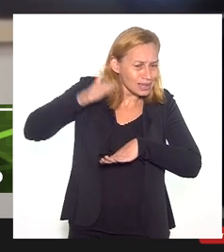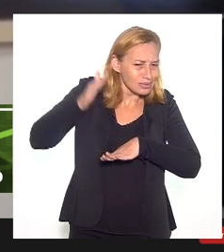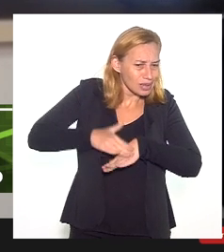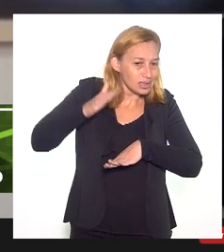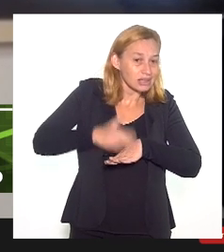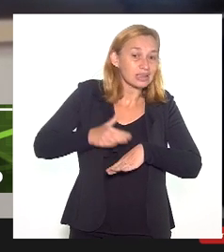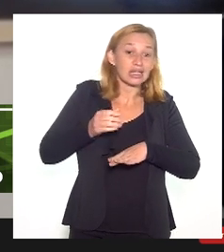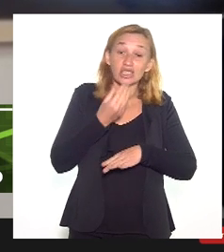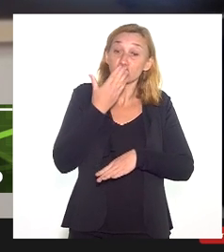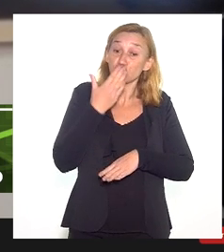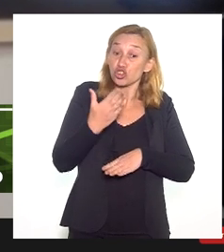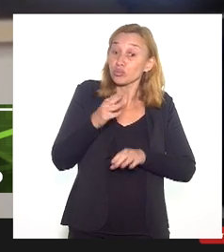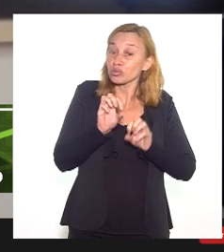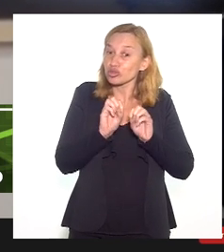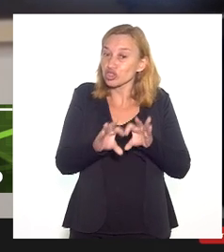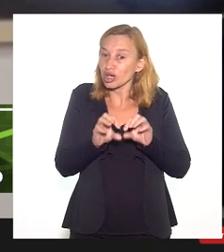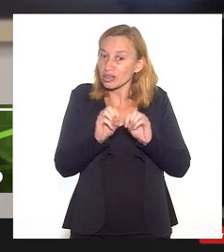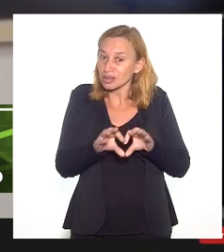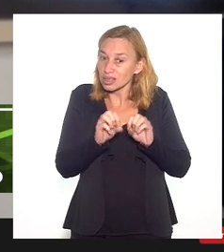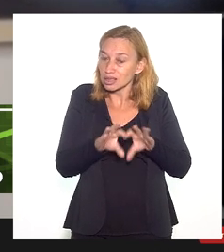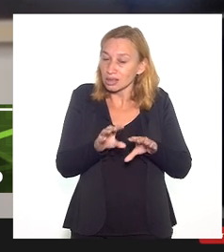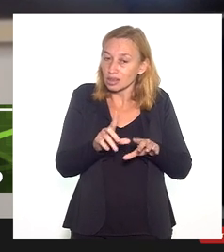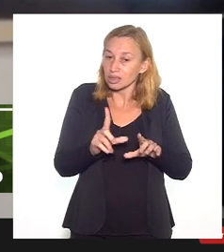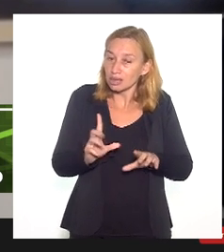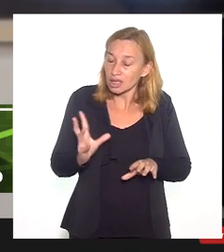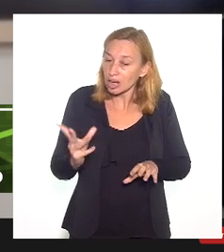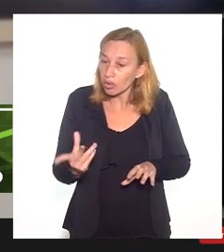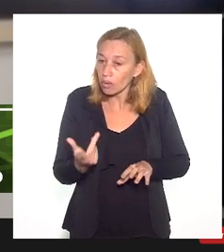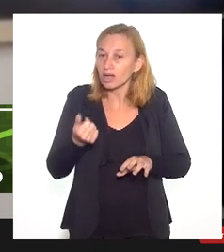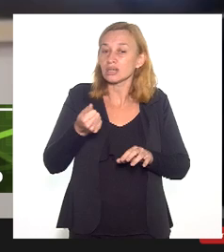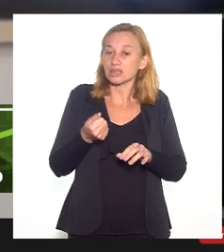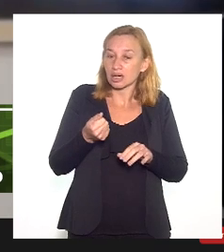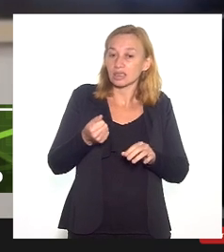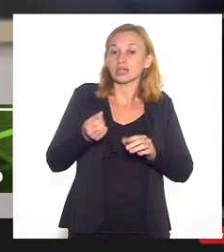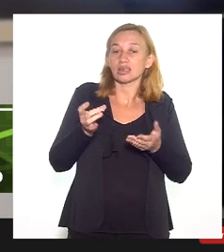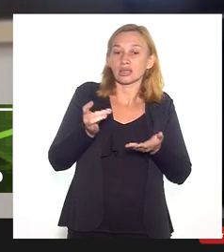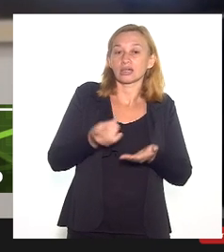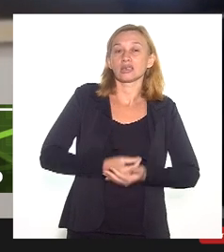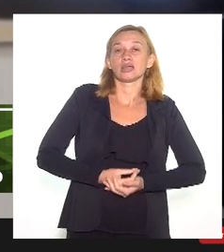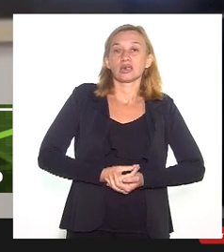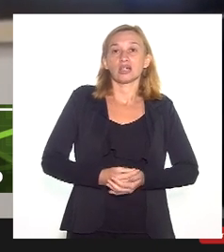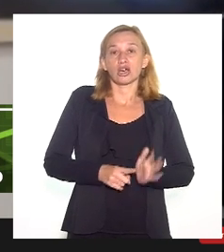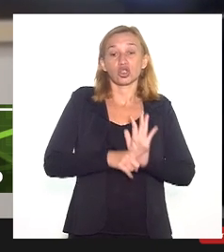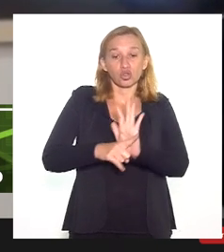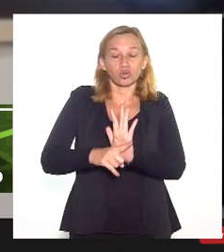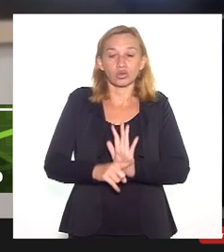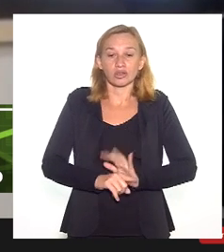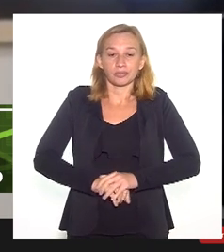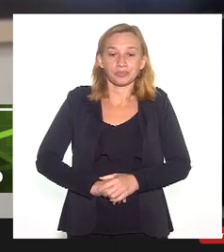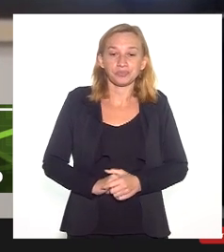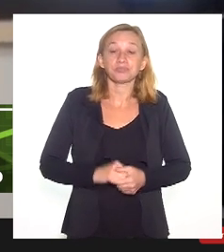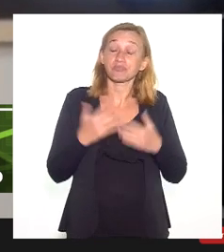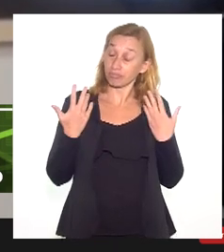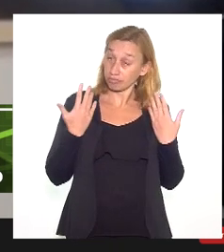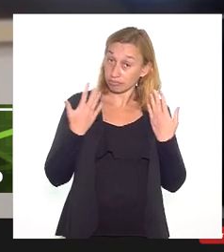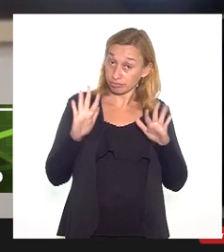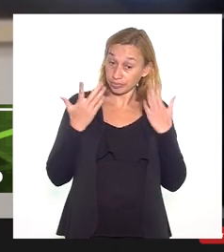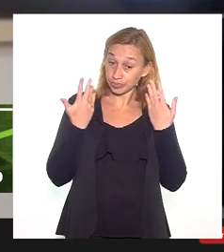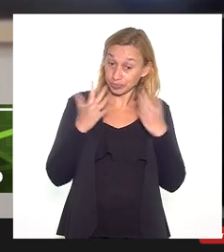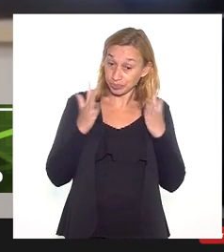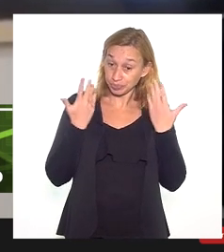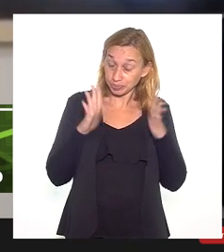esse tipo de ensino, que tem a sua utilidade e a sua relevância. De resto, gostaria de parabenizar,